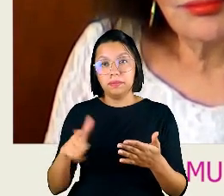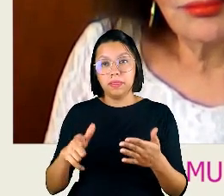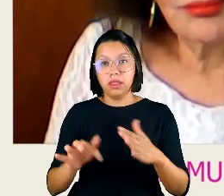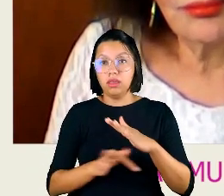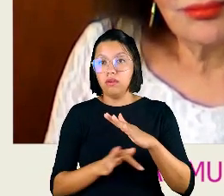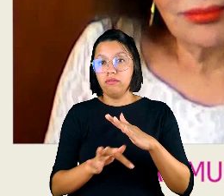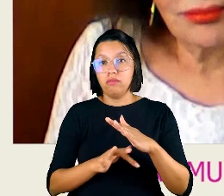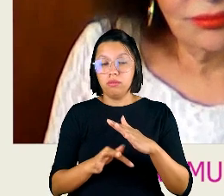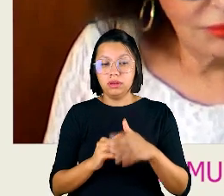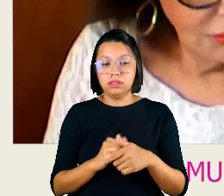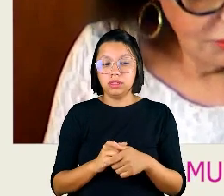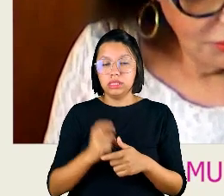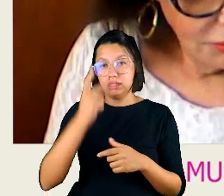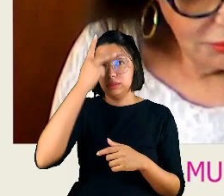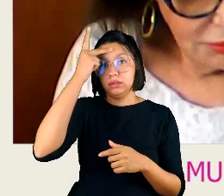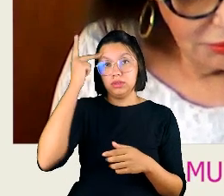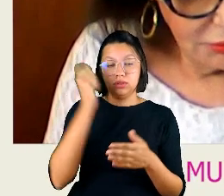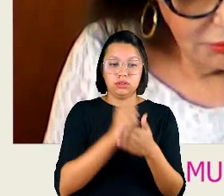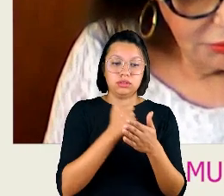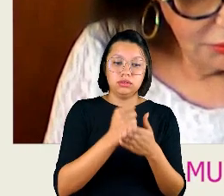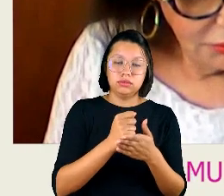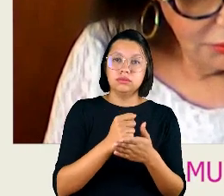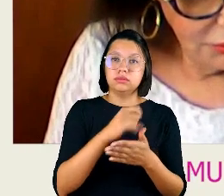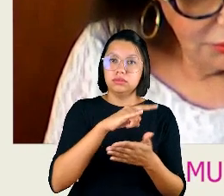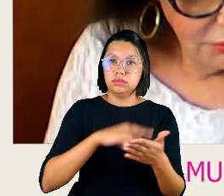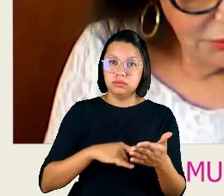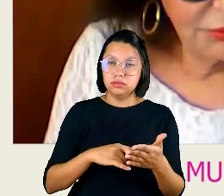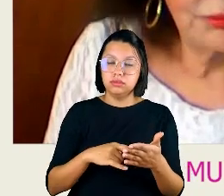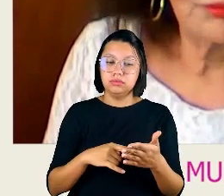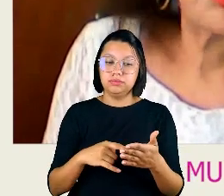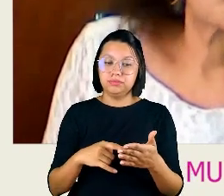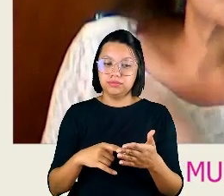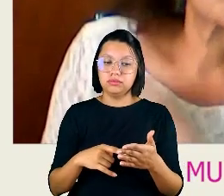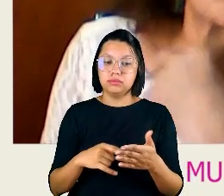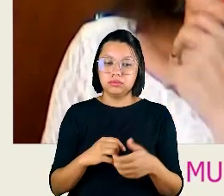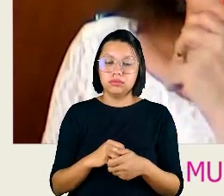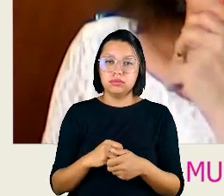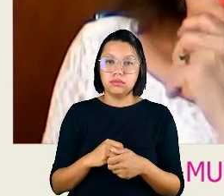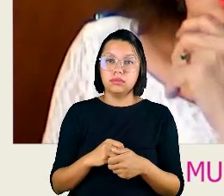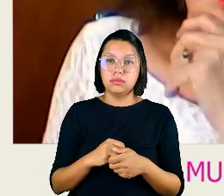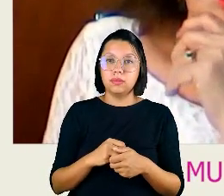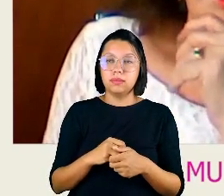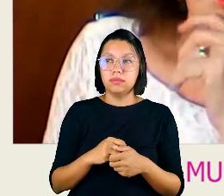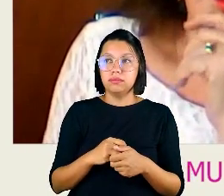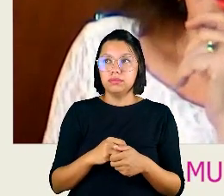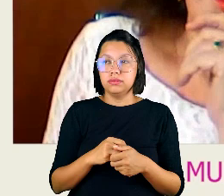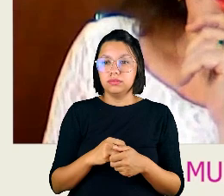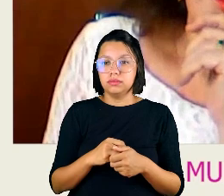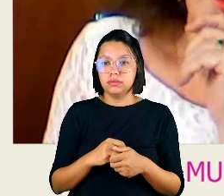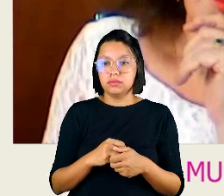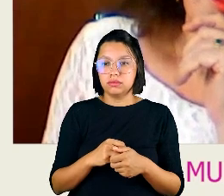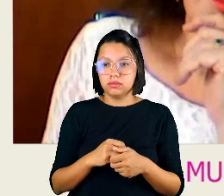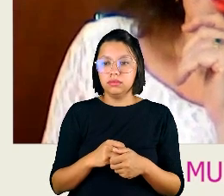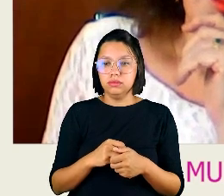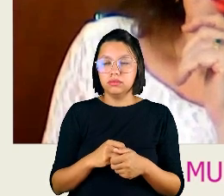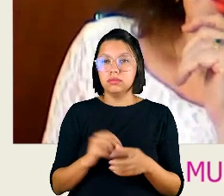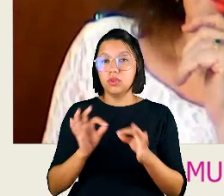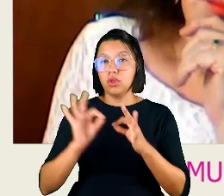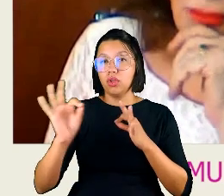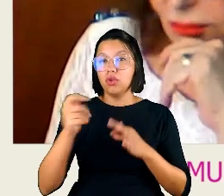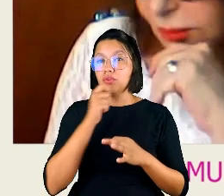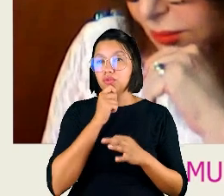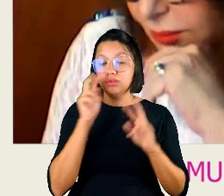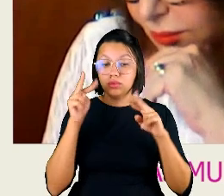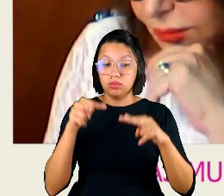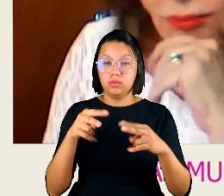que contrata. Então, assim, anos-luz, eu acho, da gente ter um olhar de fato para essa questão